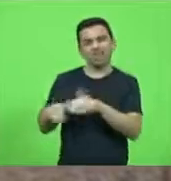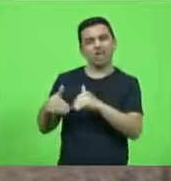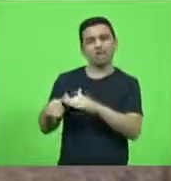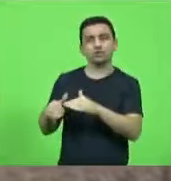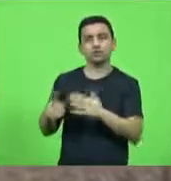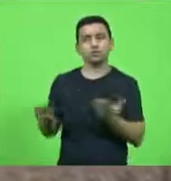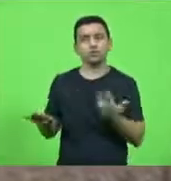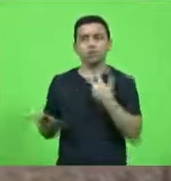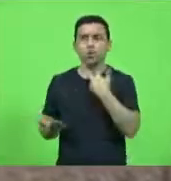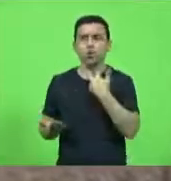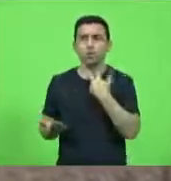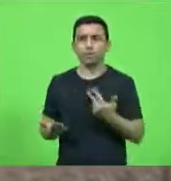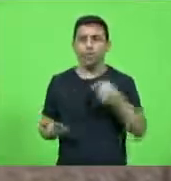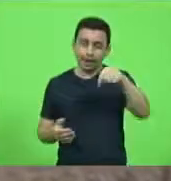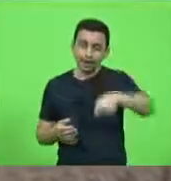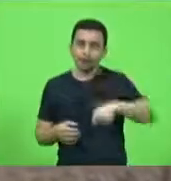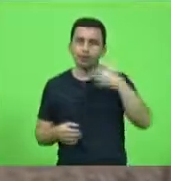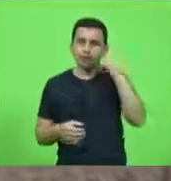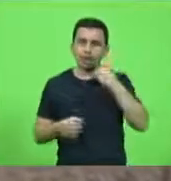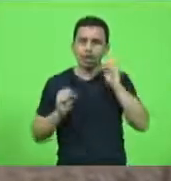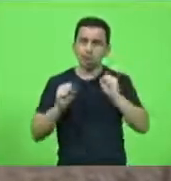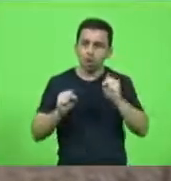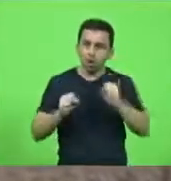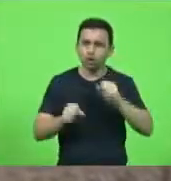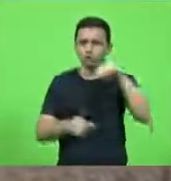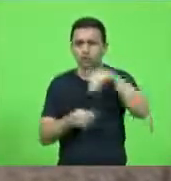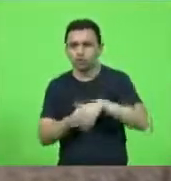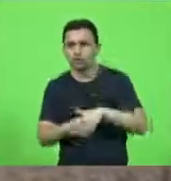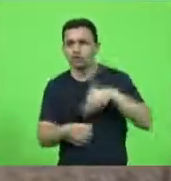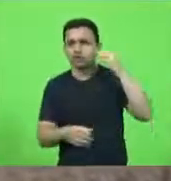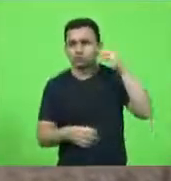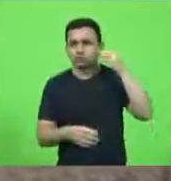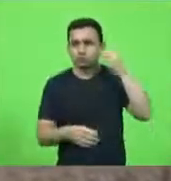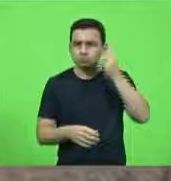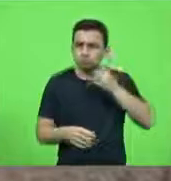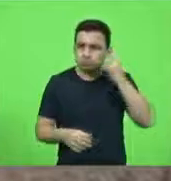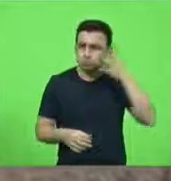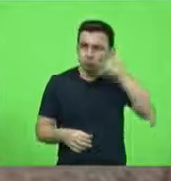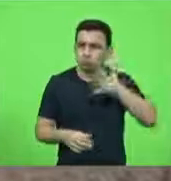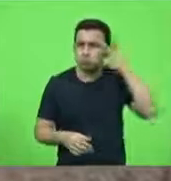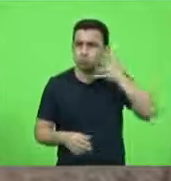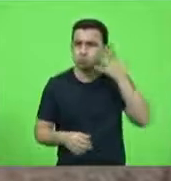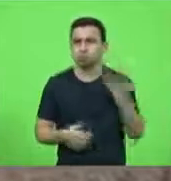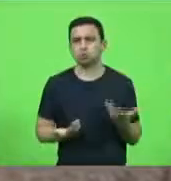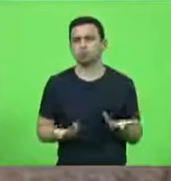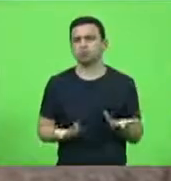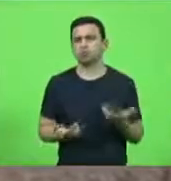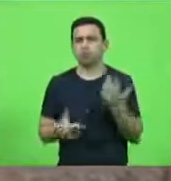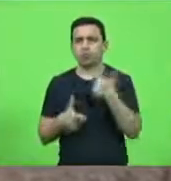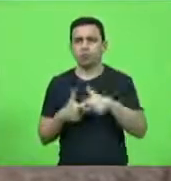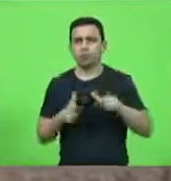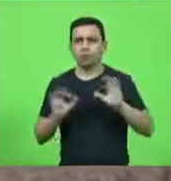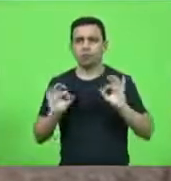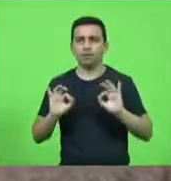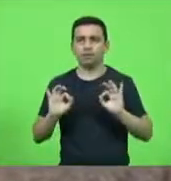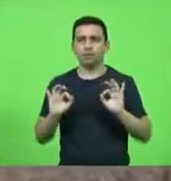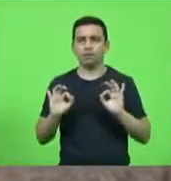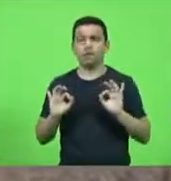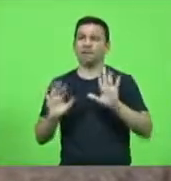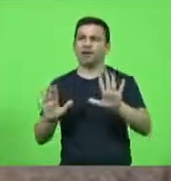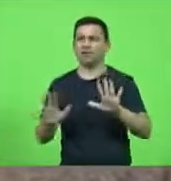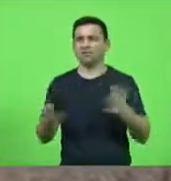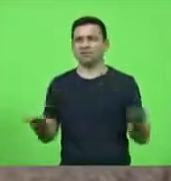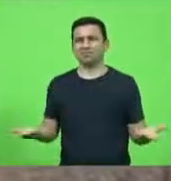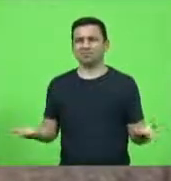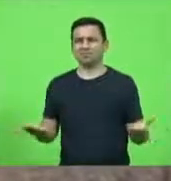deputado, pode vir aqui votar, fazer discurso, pode pedir voto contra, pode fazer à vontade. O que não pode é essa deslealdade